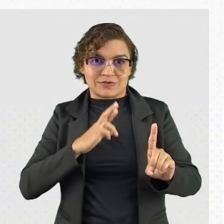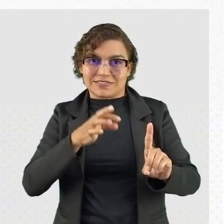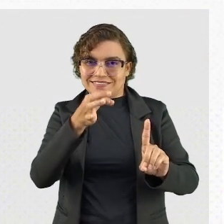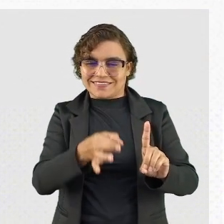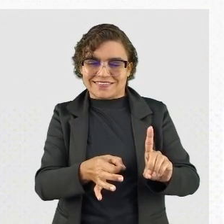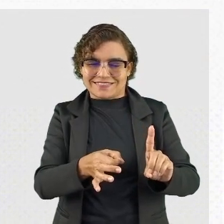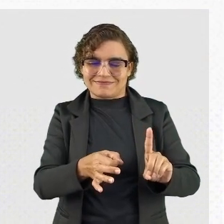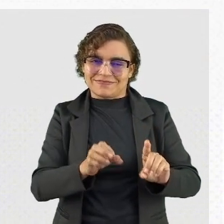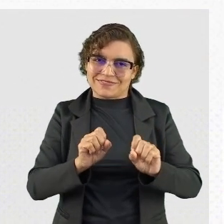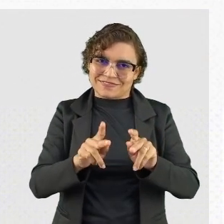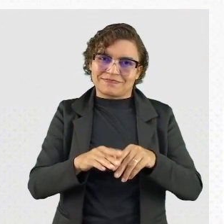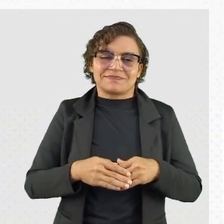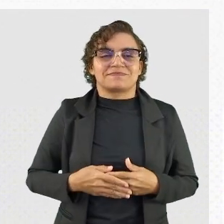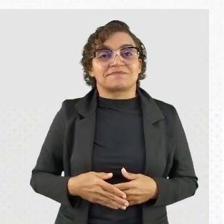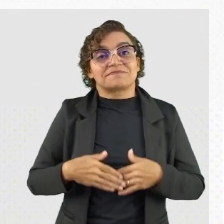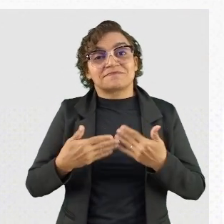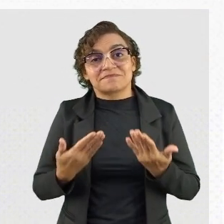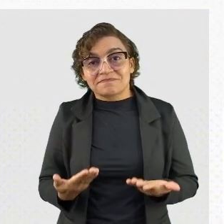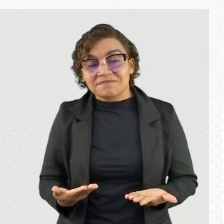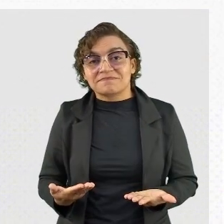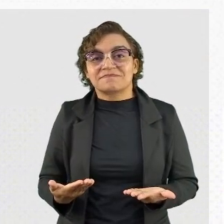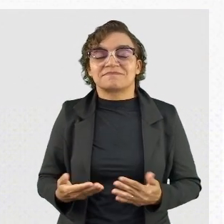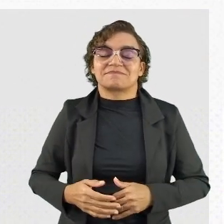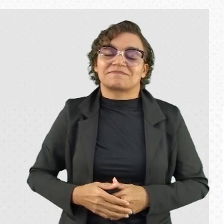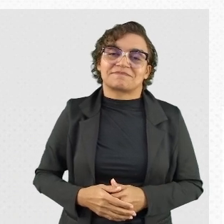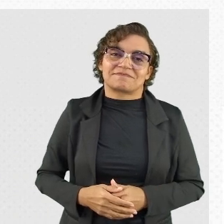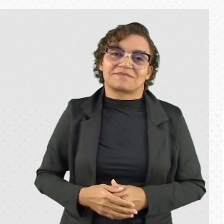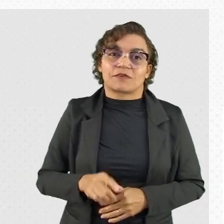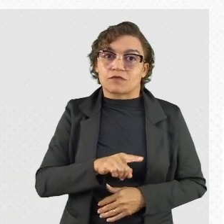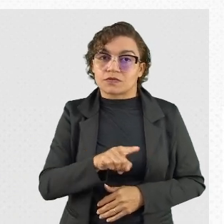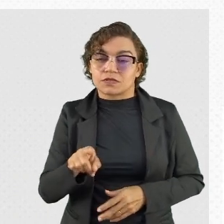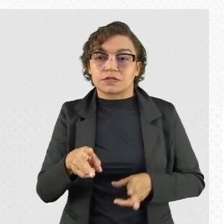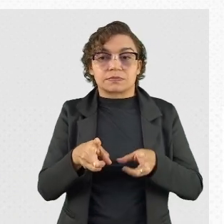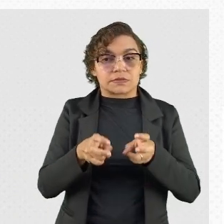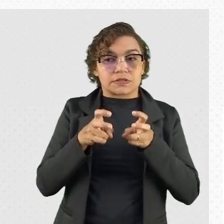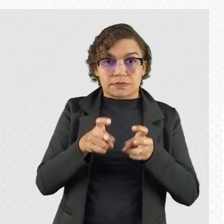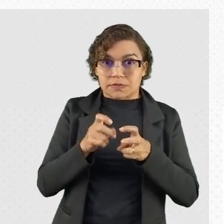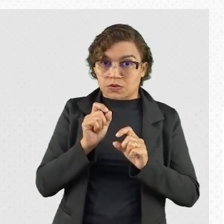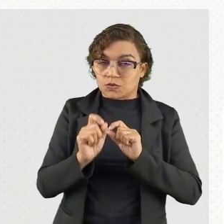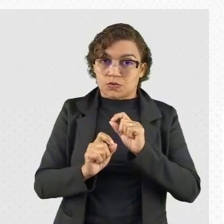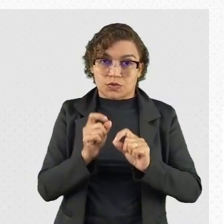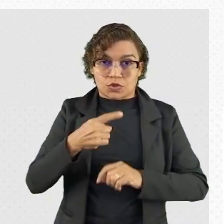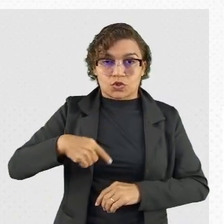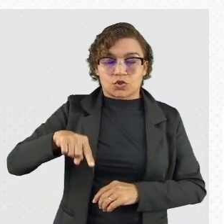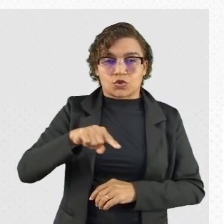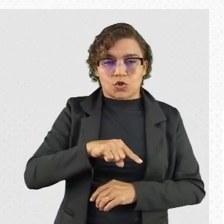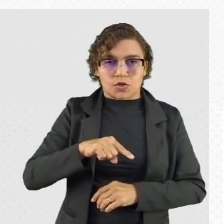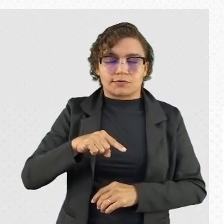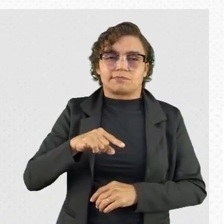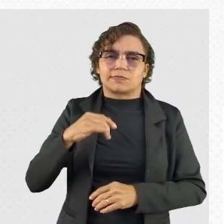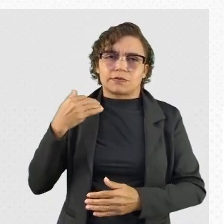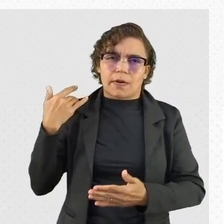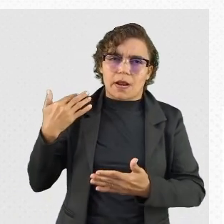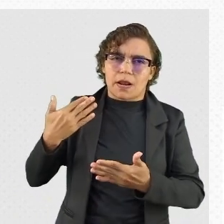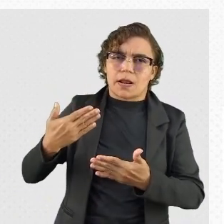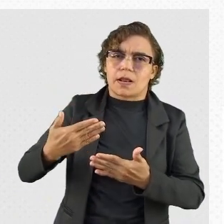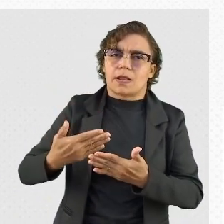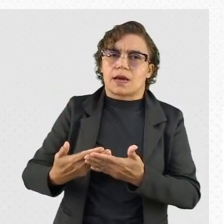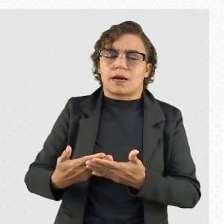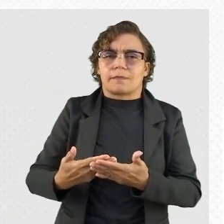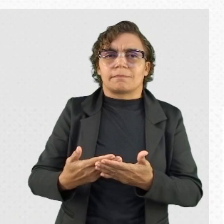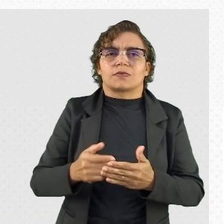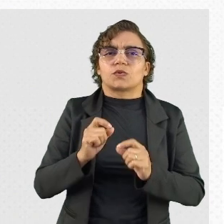exatamente isso. Então, minha gente, vocês perceberam aí, né, que nós fizemos todo um percurso ali,